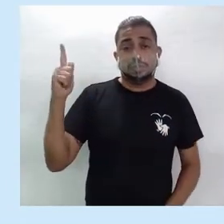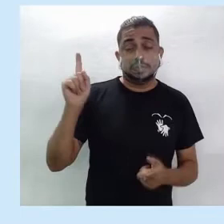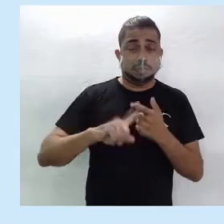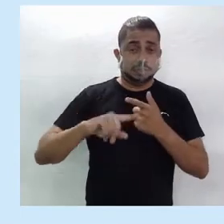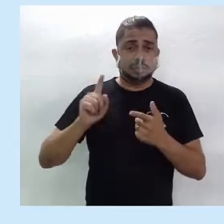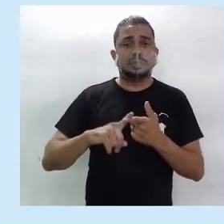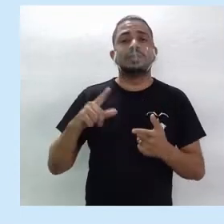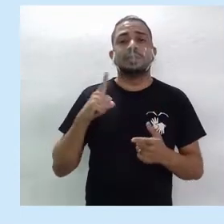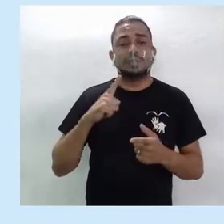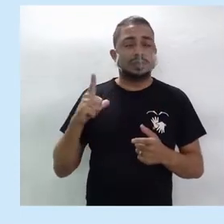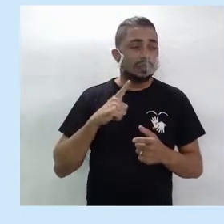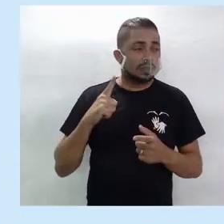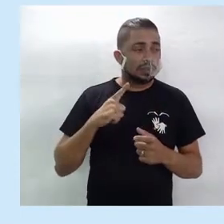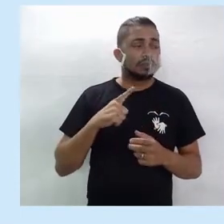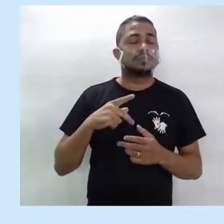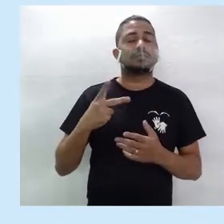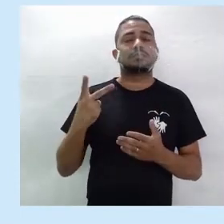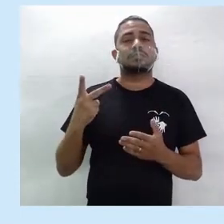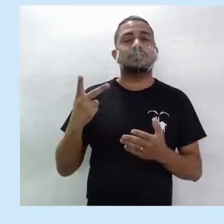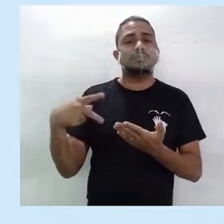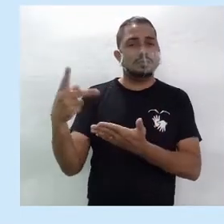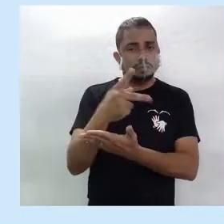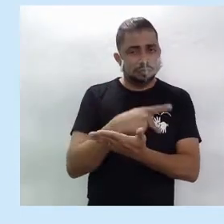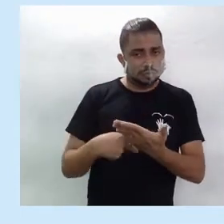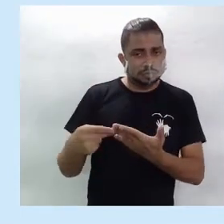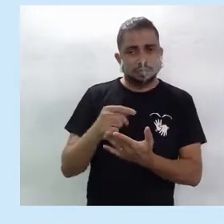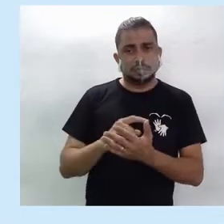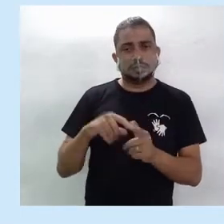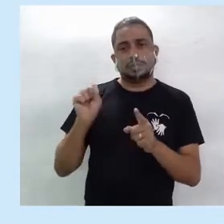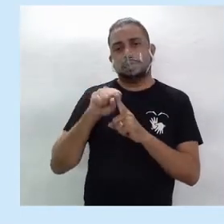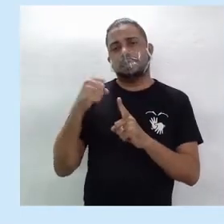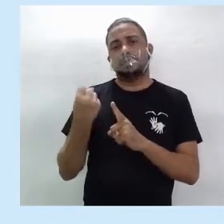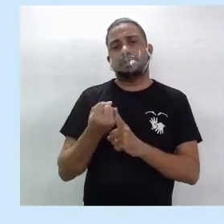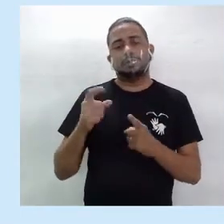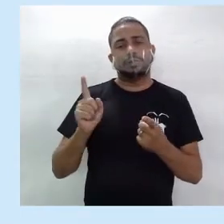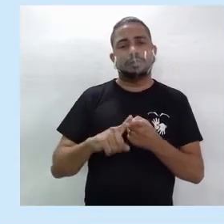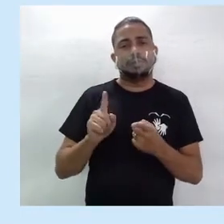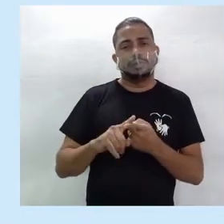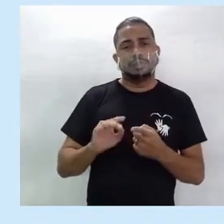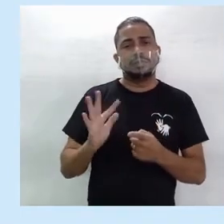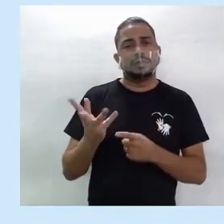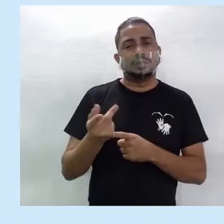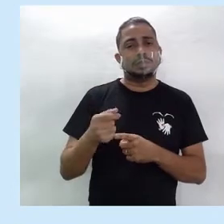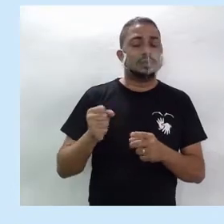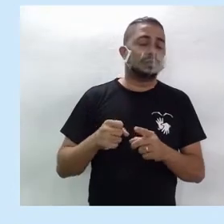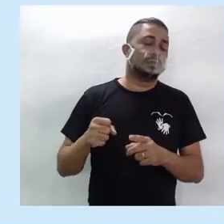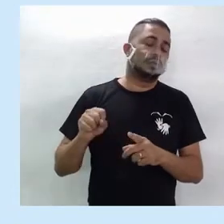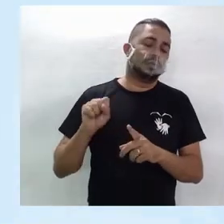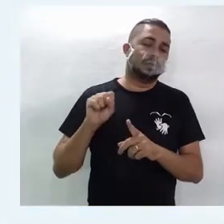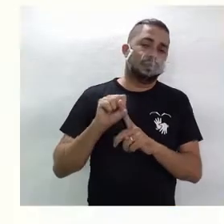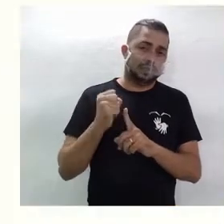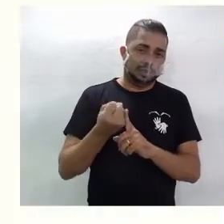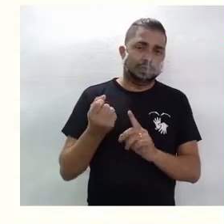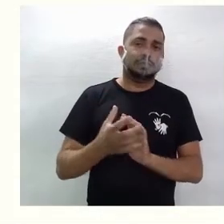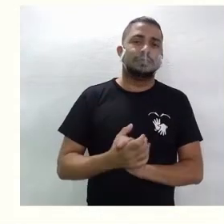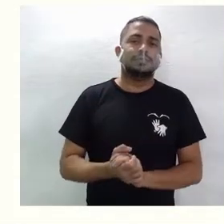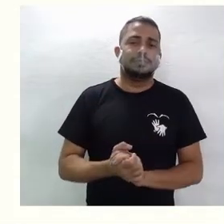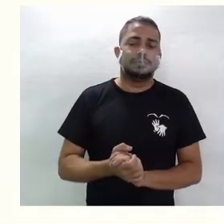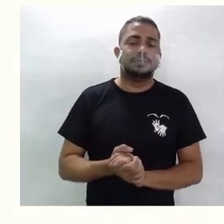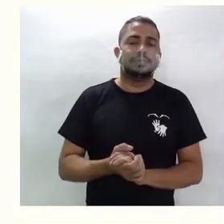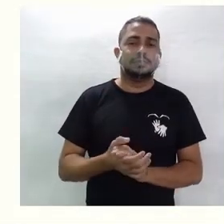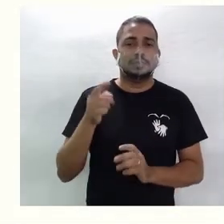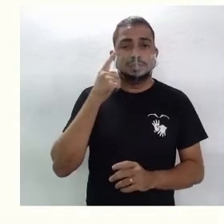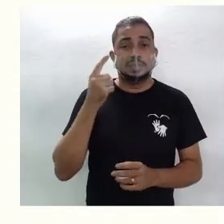também entendemos aí mapas em suas questões sociais também, físico-sociais, né? Observa na tela. A gente está vendo